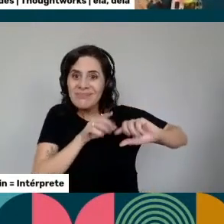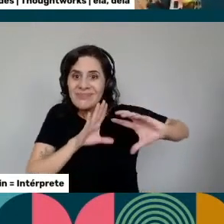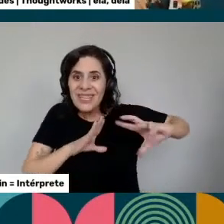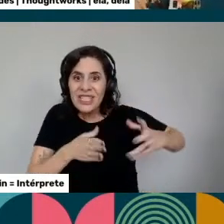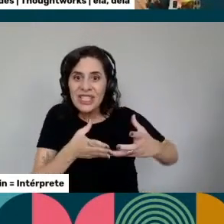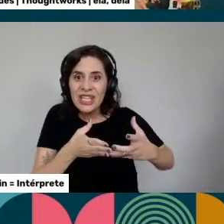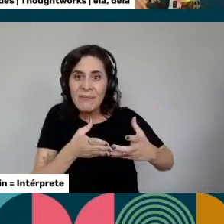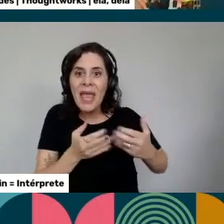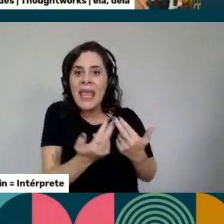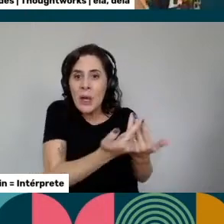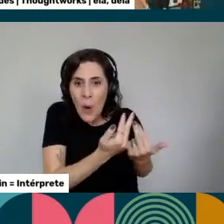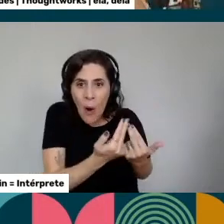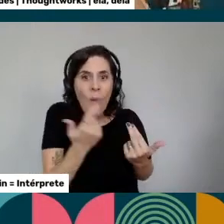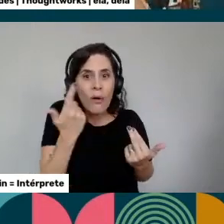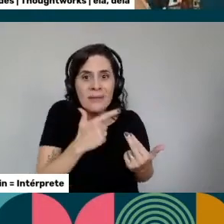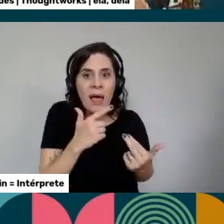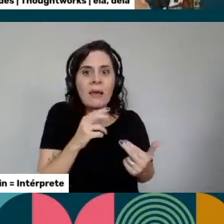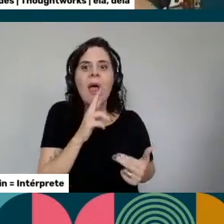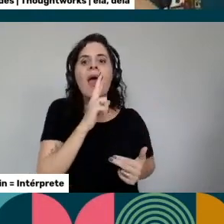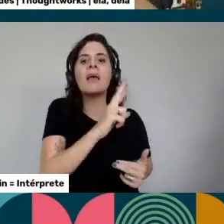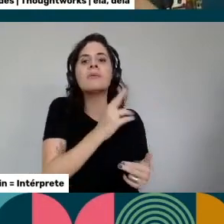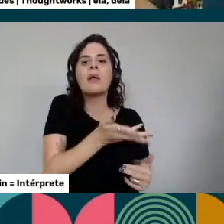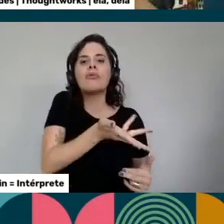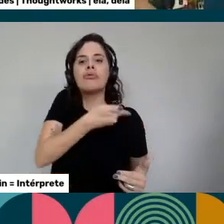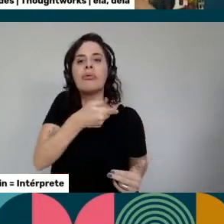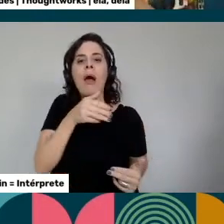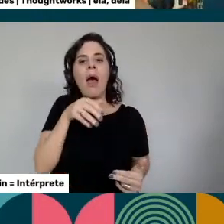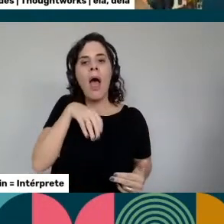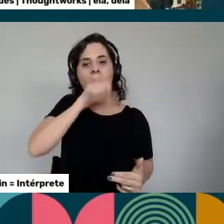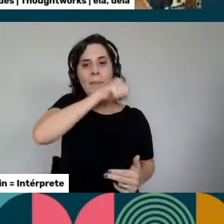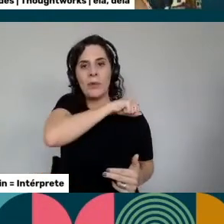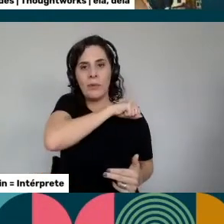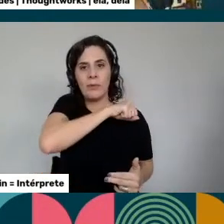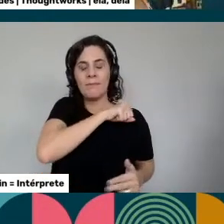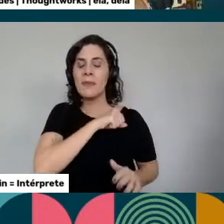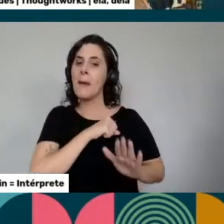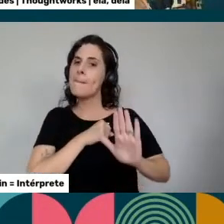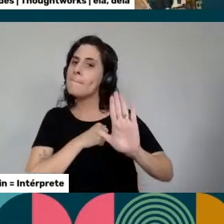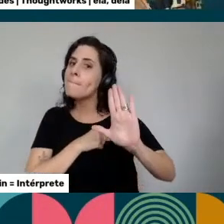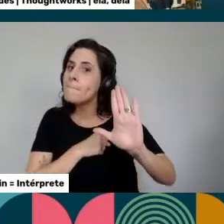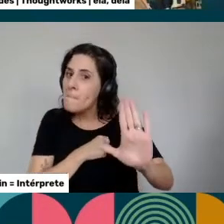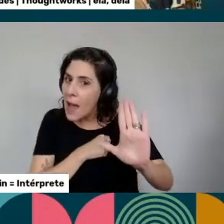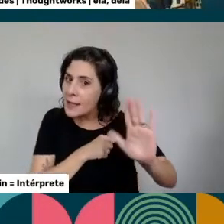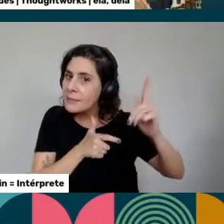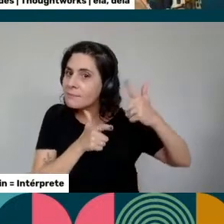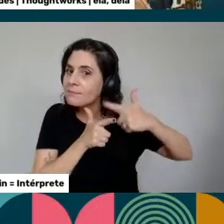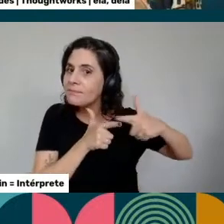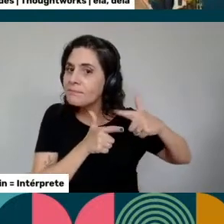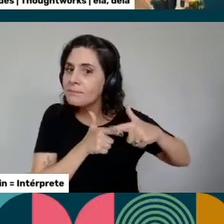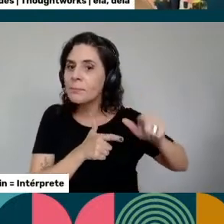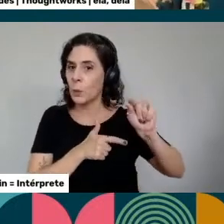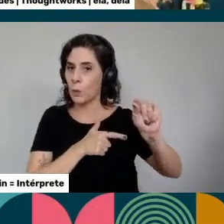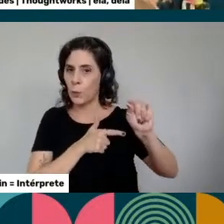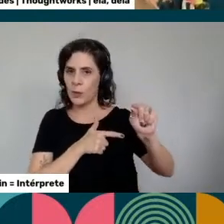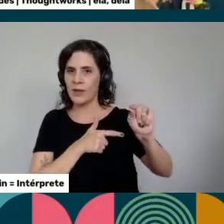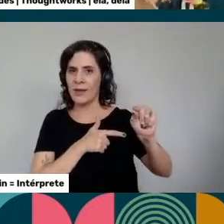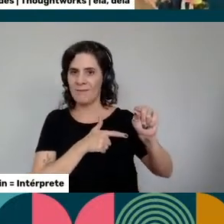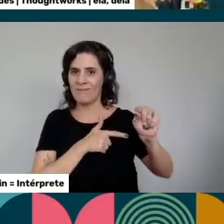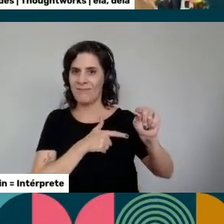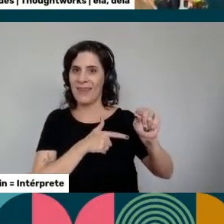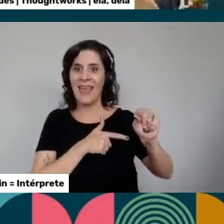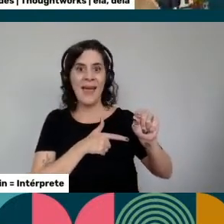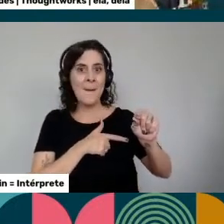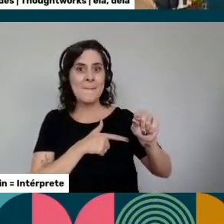acabam performando mais rápido. Só que, com o passar do tempo, eles não performam